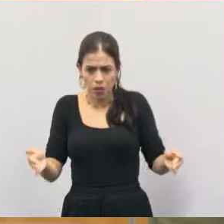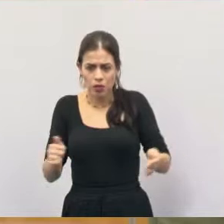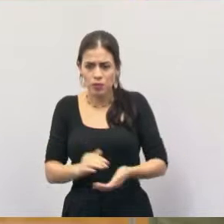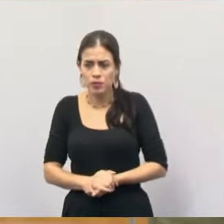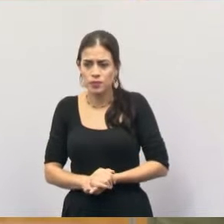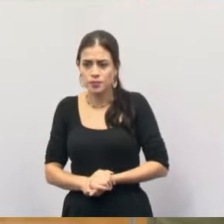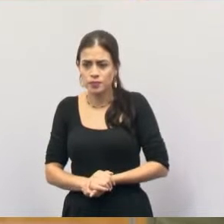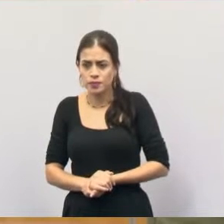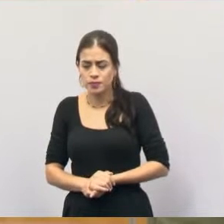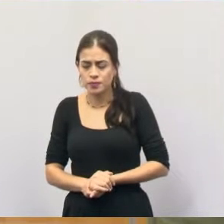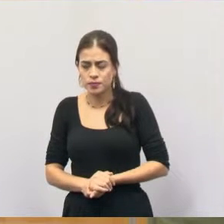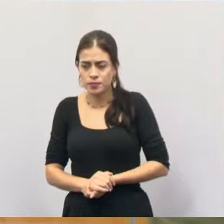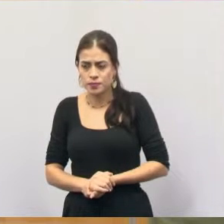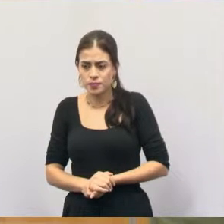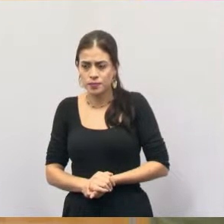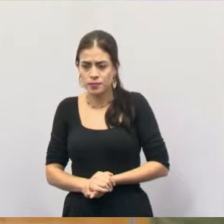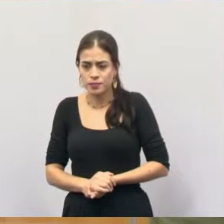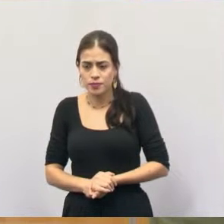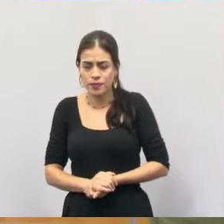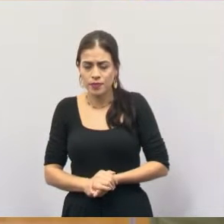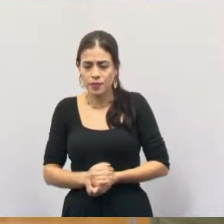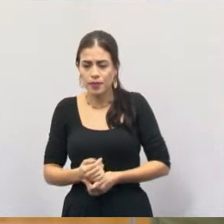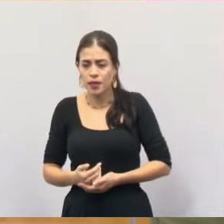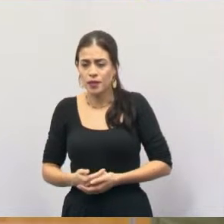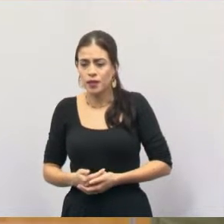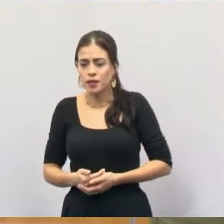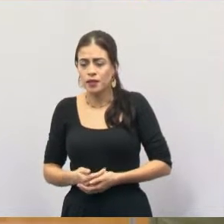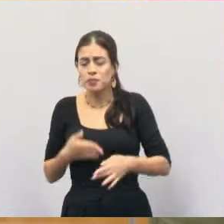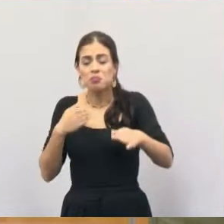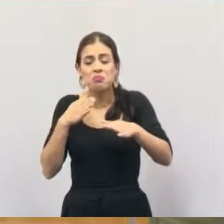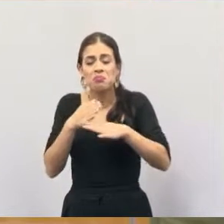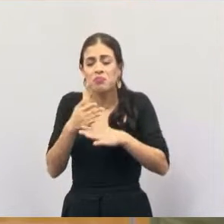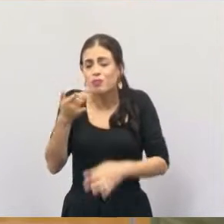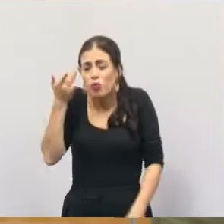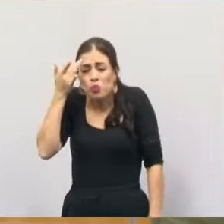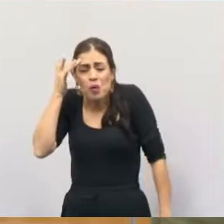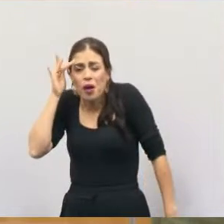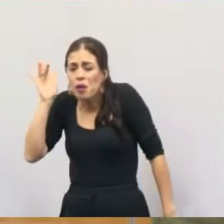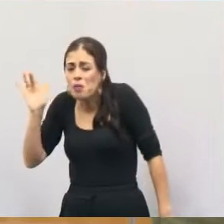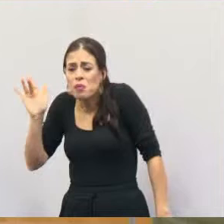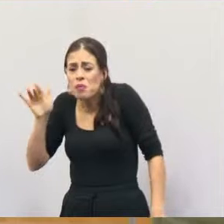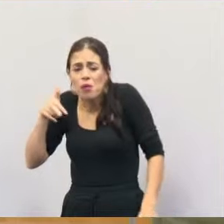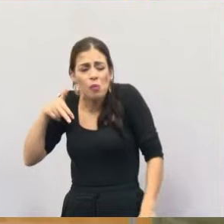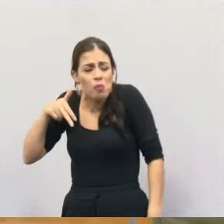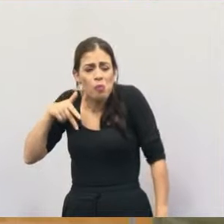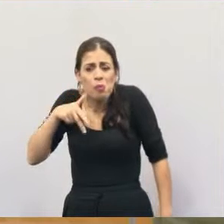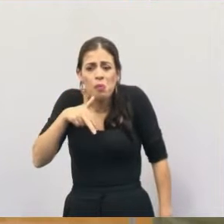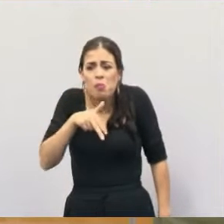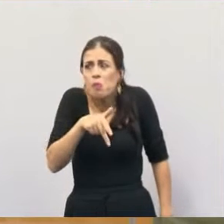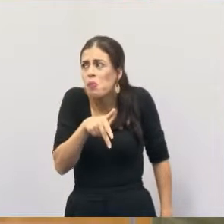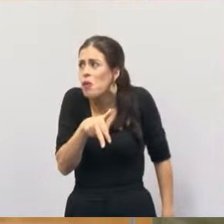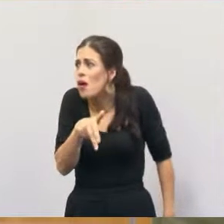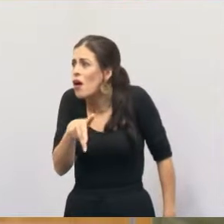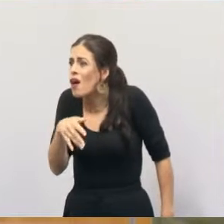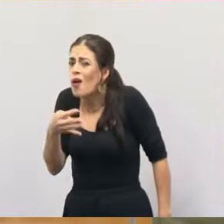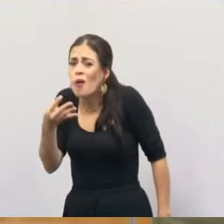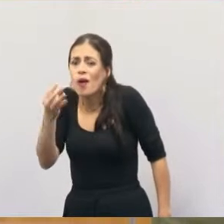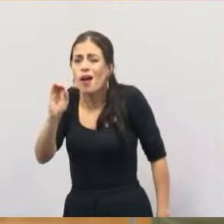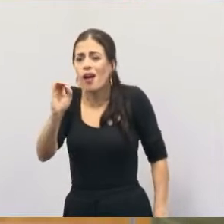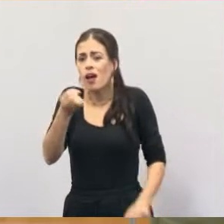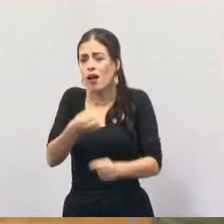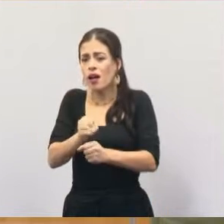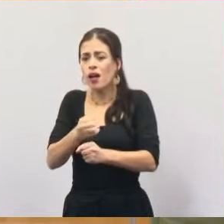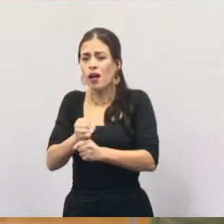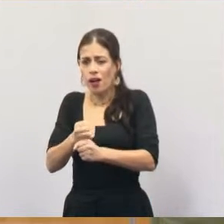palco. Eu estava ali, entrando sem saber que eu estava trilhando um caminho de 40 anos, depois que eu